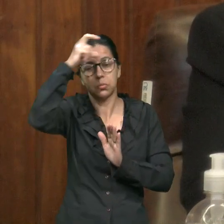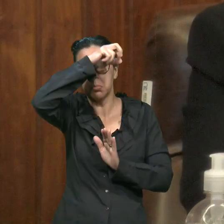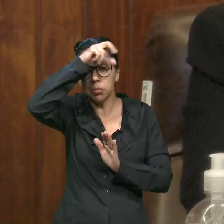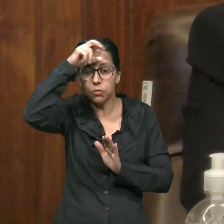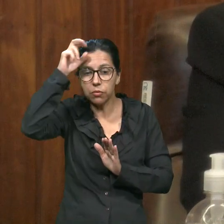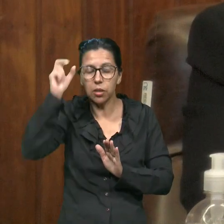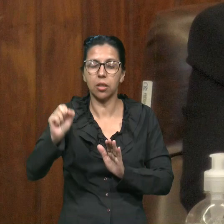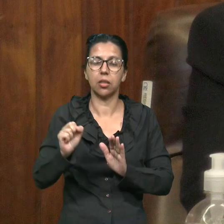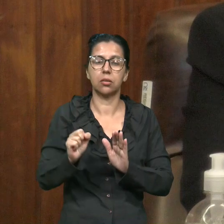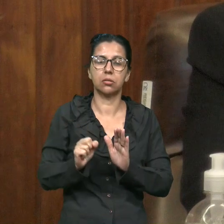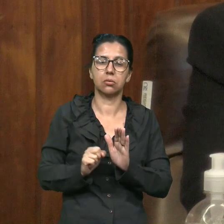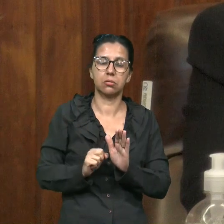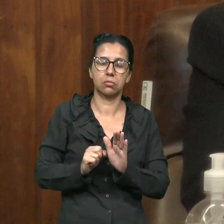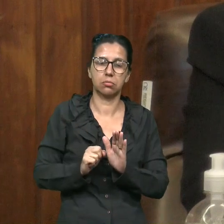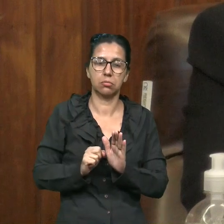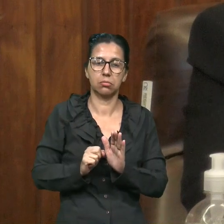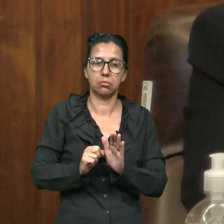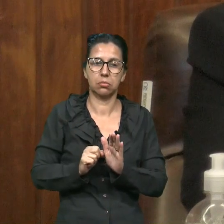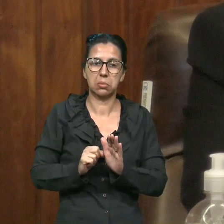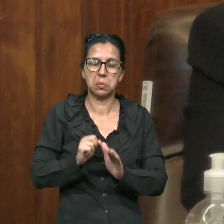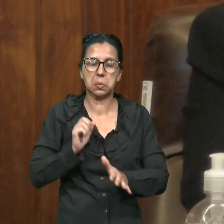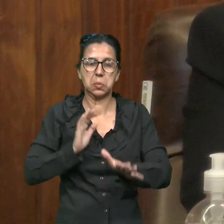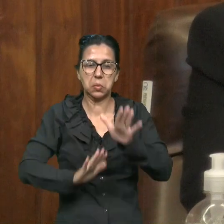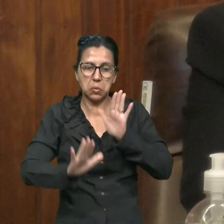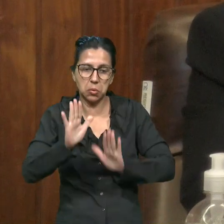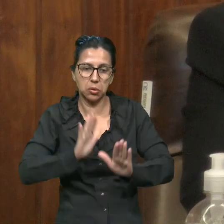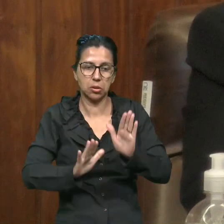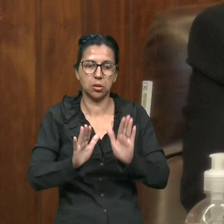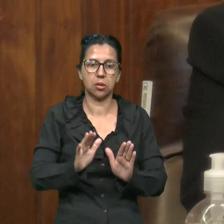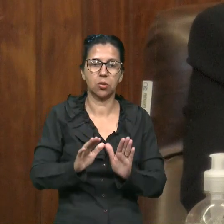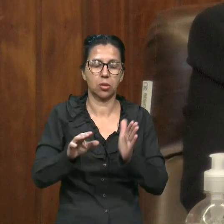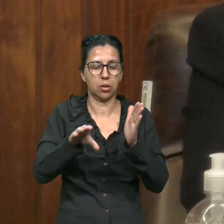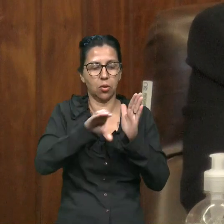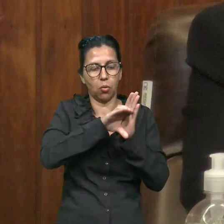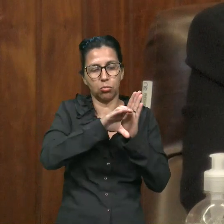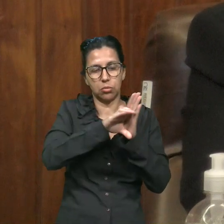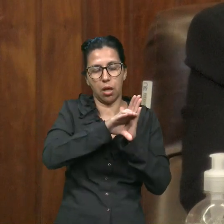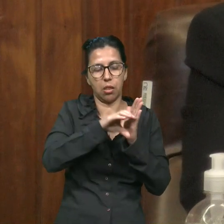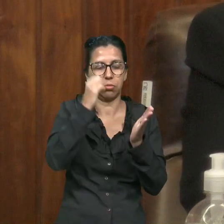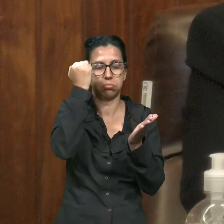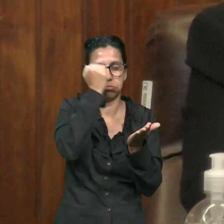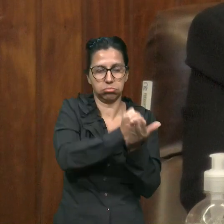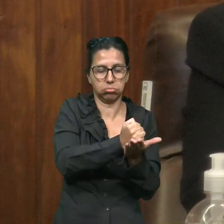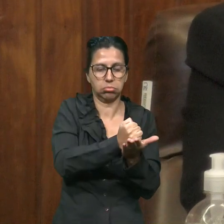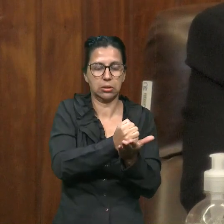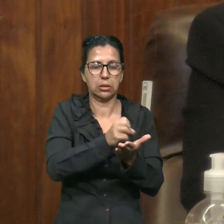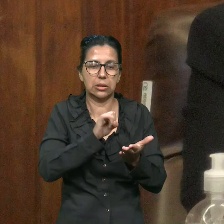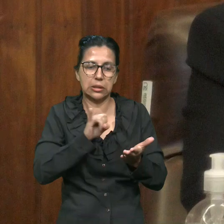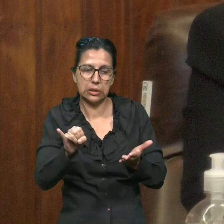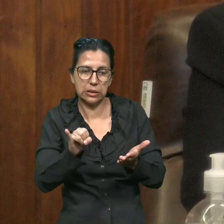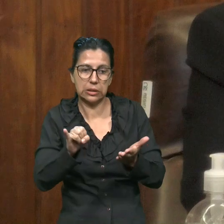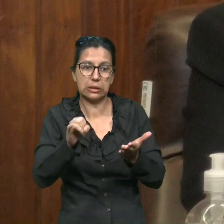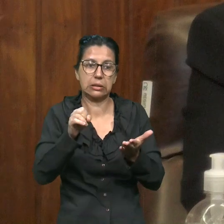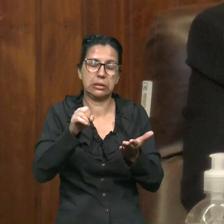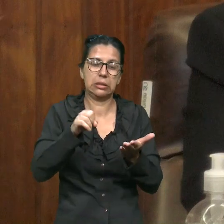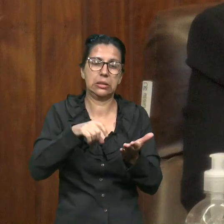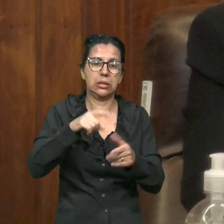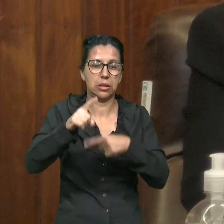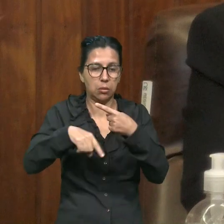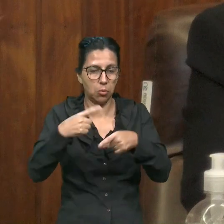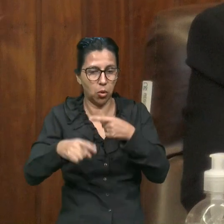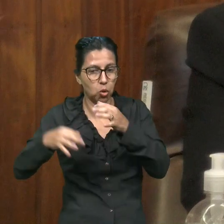a instauração de licitação ou celebração de contrato, cuja invalidação vier a ser decretada pelo